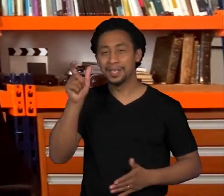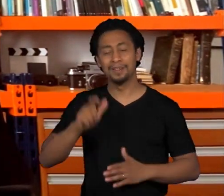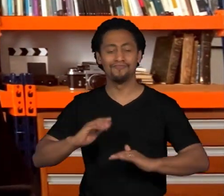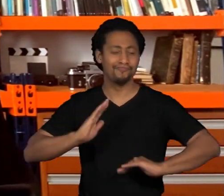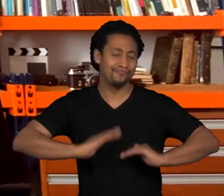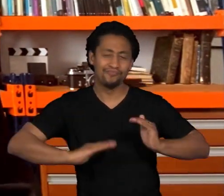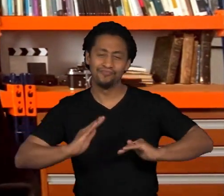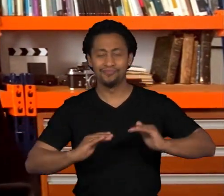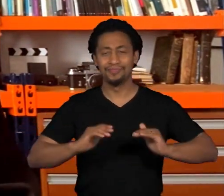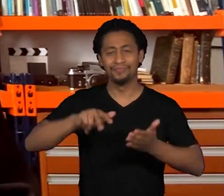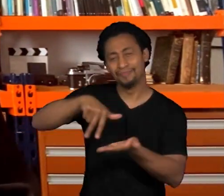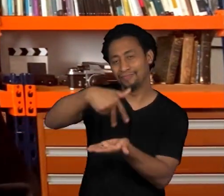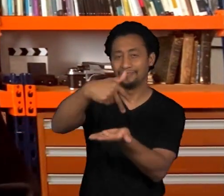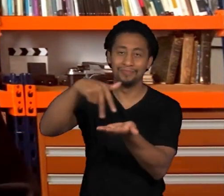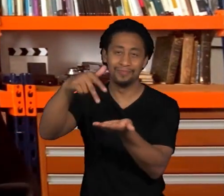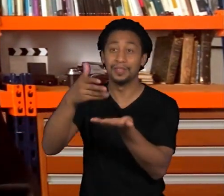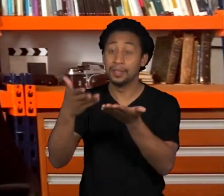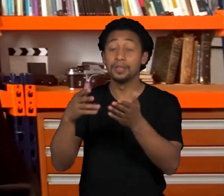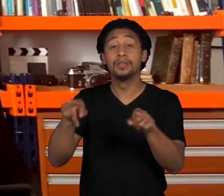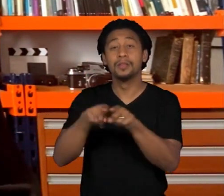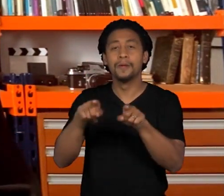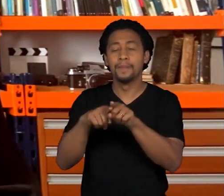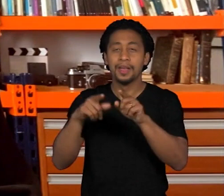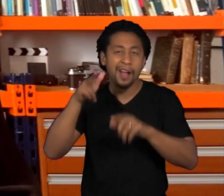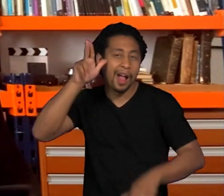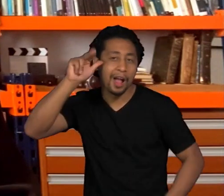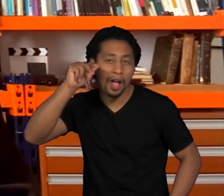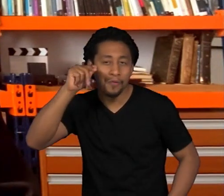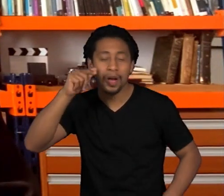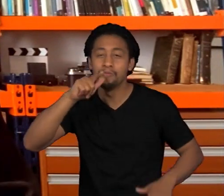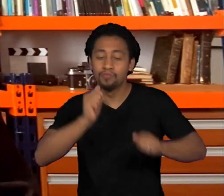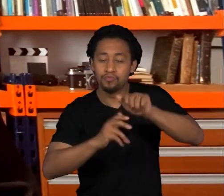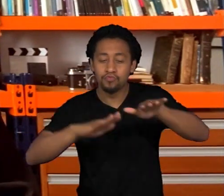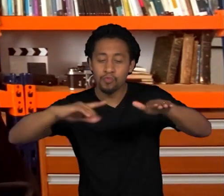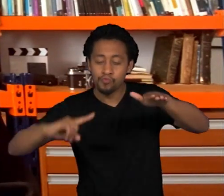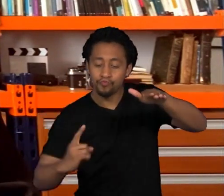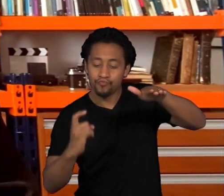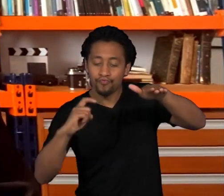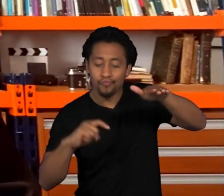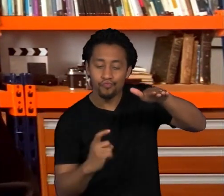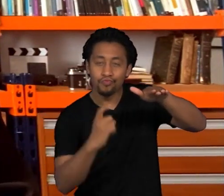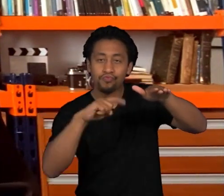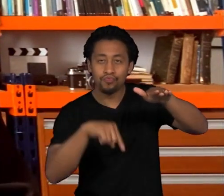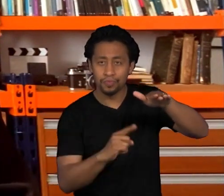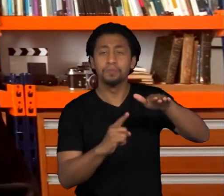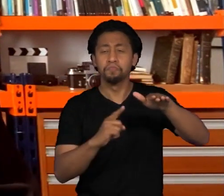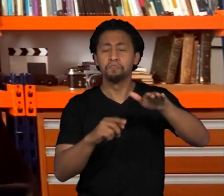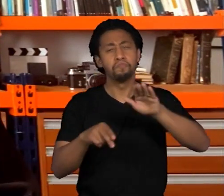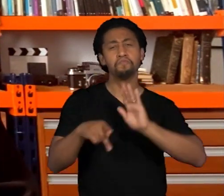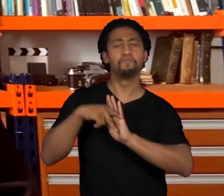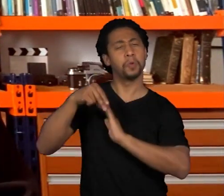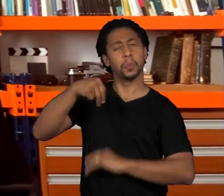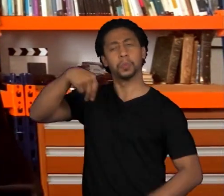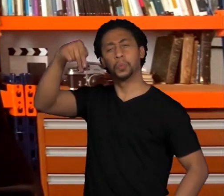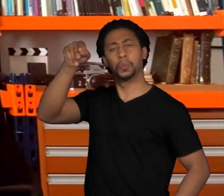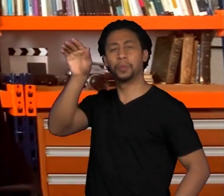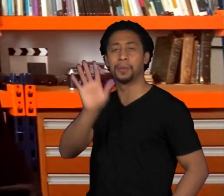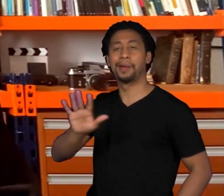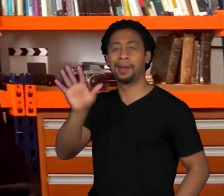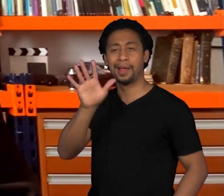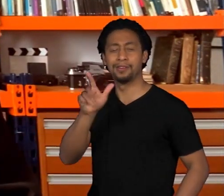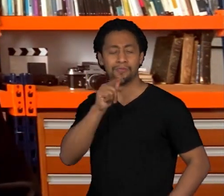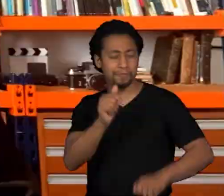Baião Antônio cavalo marinho Jaraguá Antônio do chão do Nordeste Antônio do